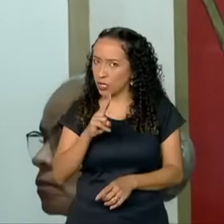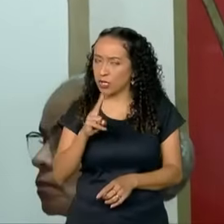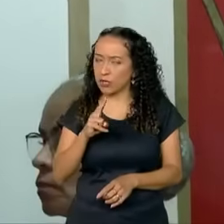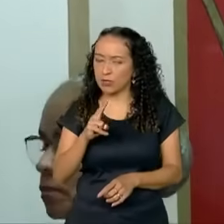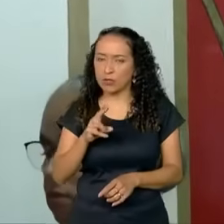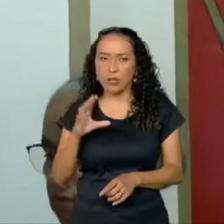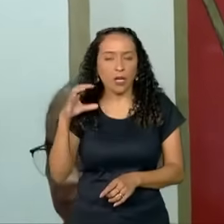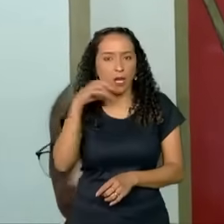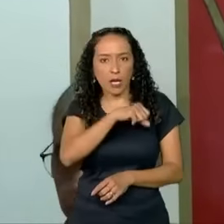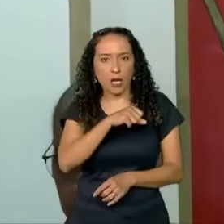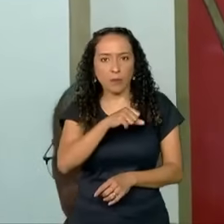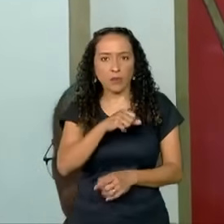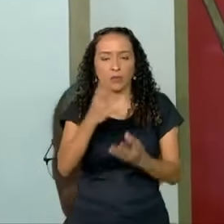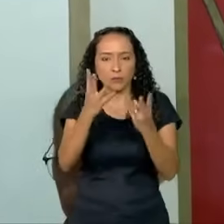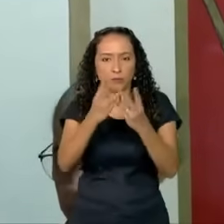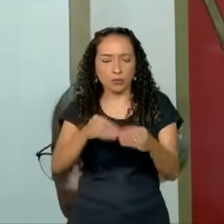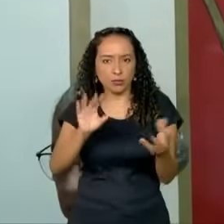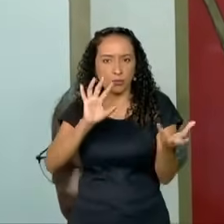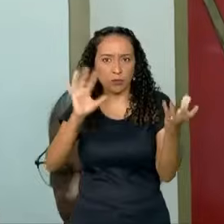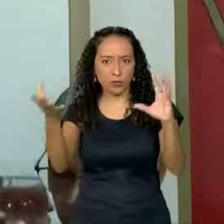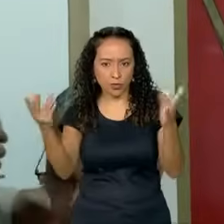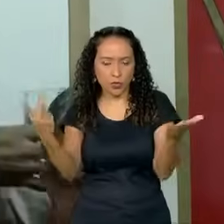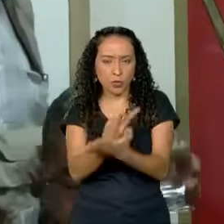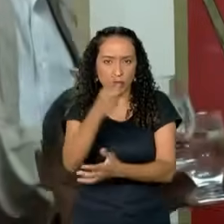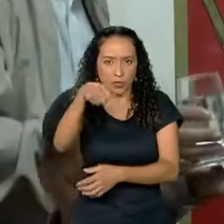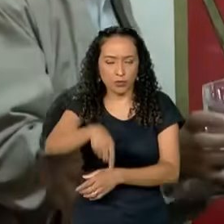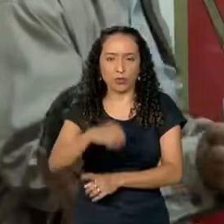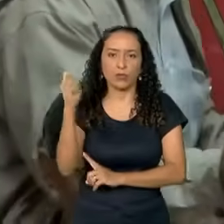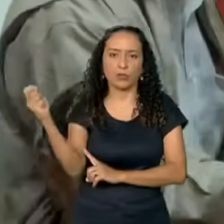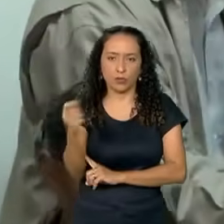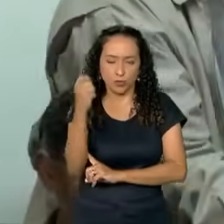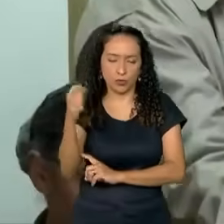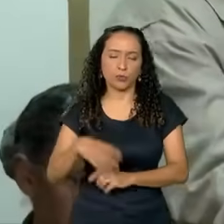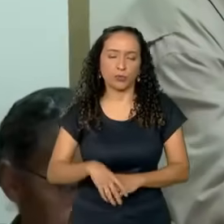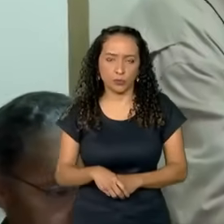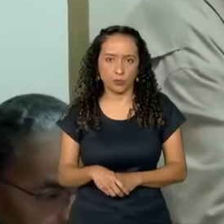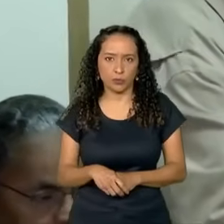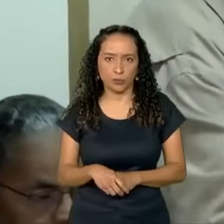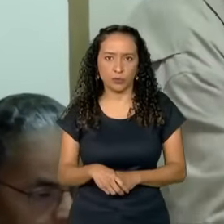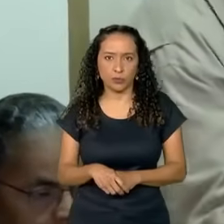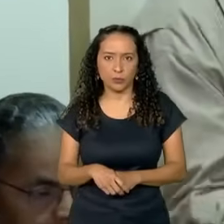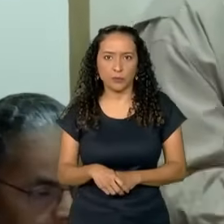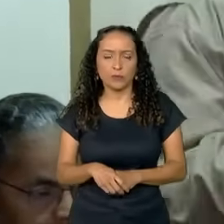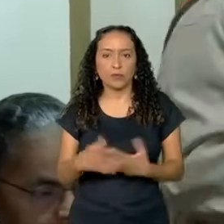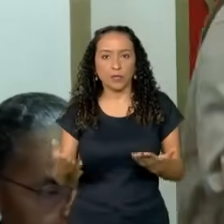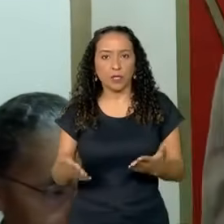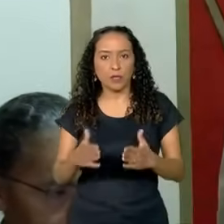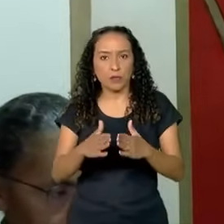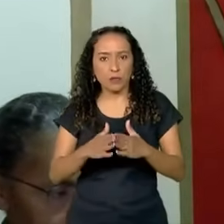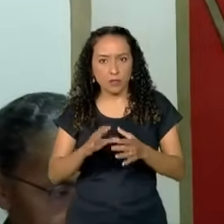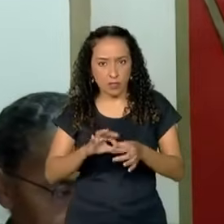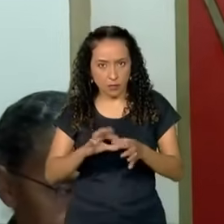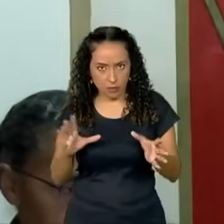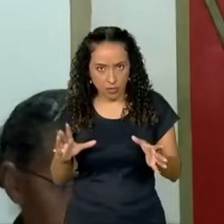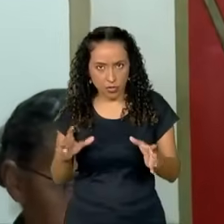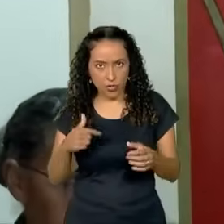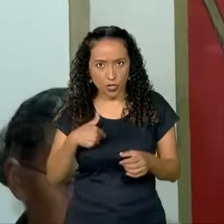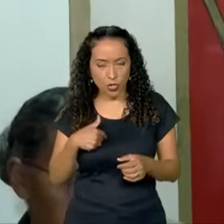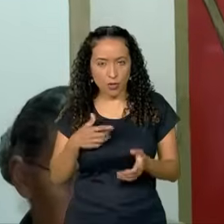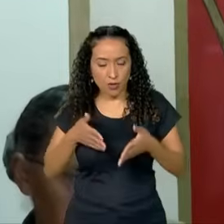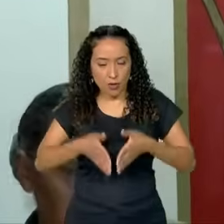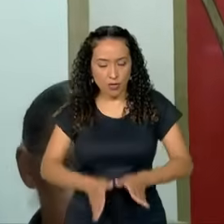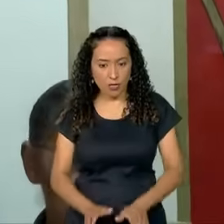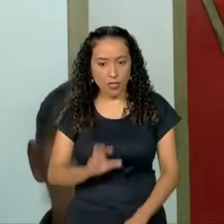transitório para a catástrofe ambiental no Rio Grande do Sul. E que, se me permitem, eu que